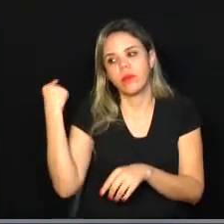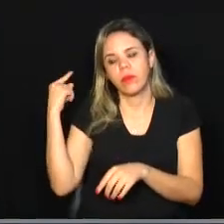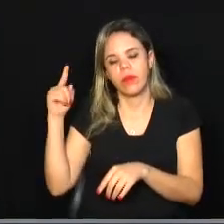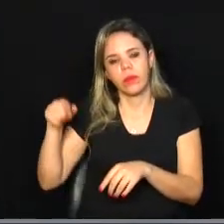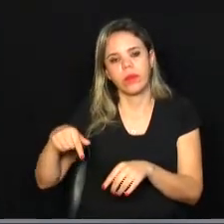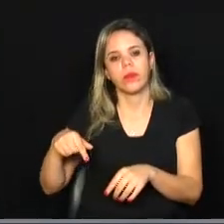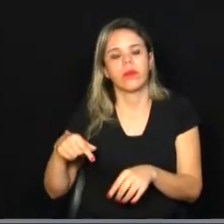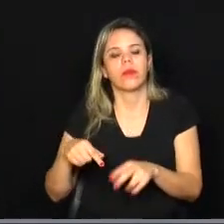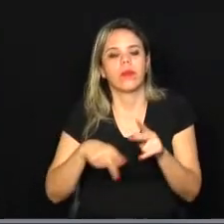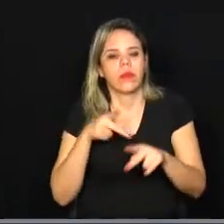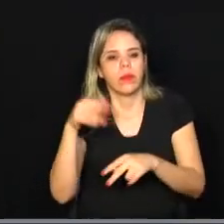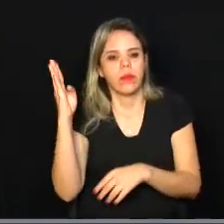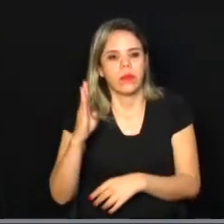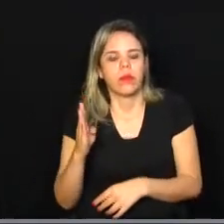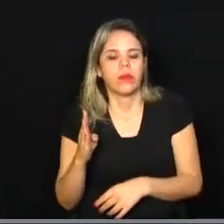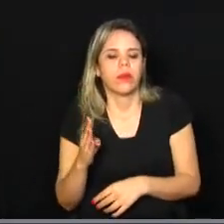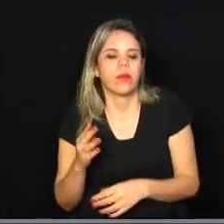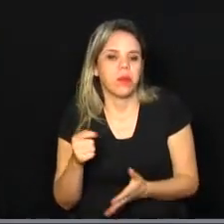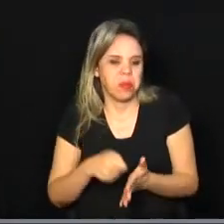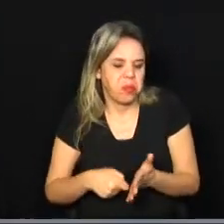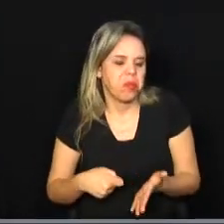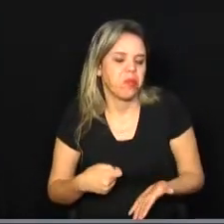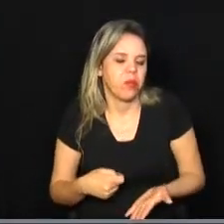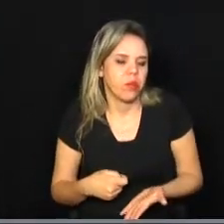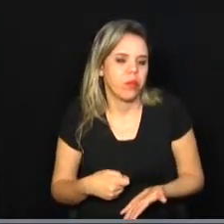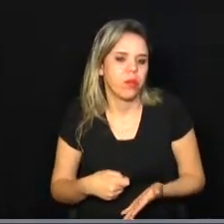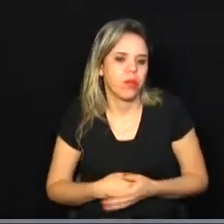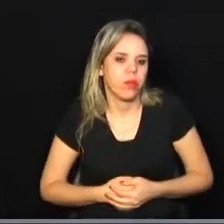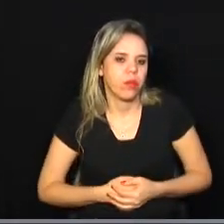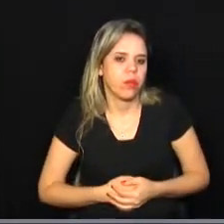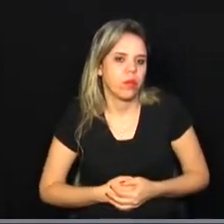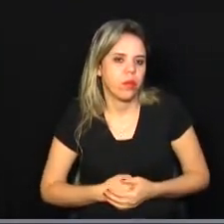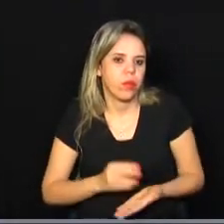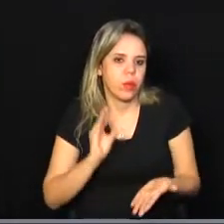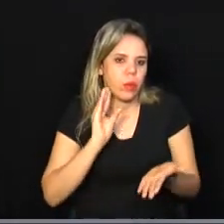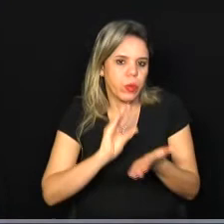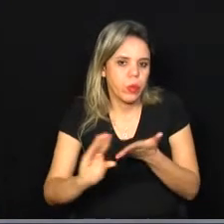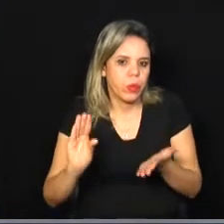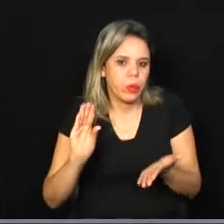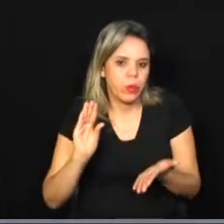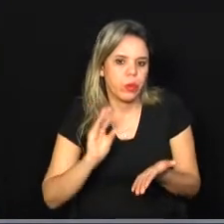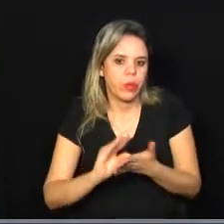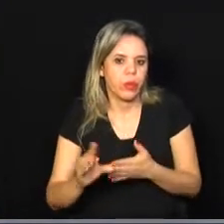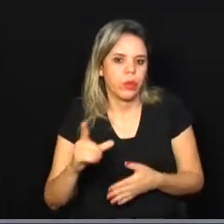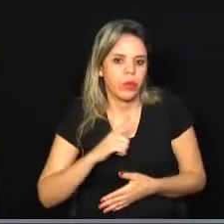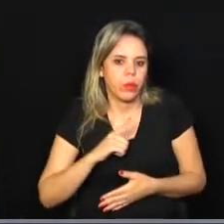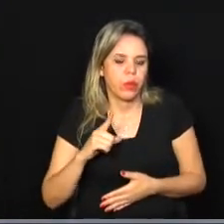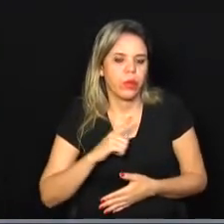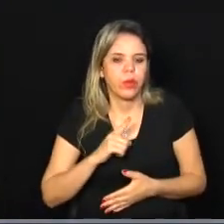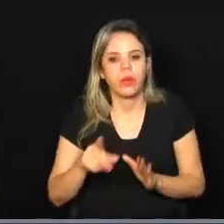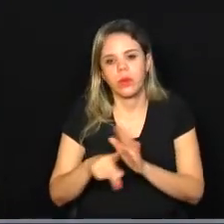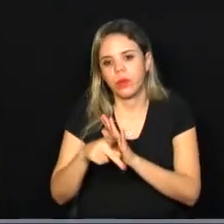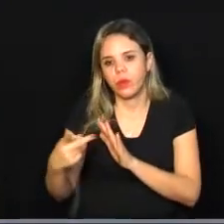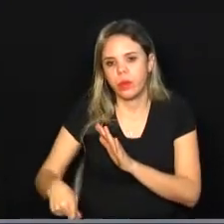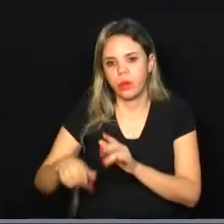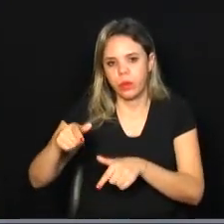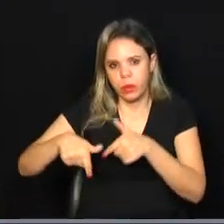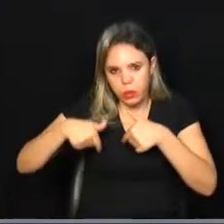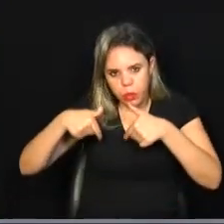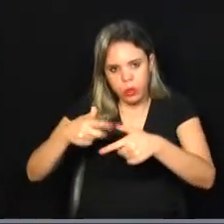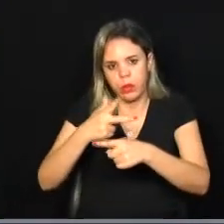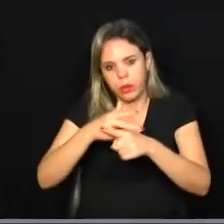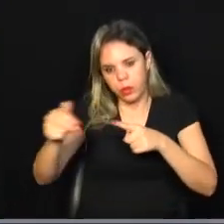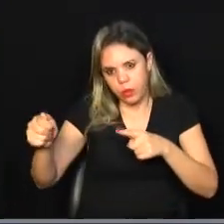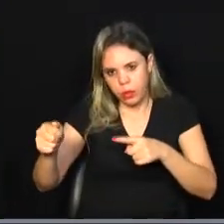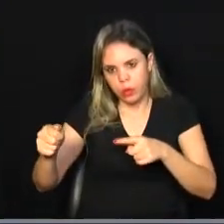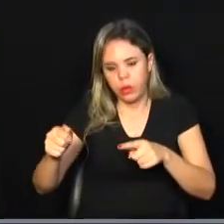representaram muito bem o Brasil. Uhum. Dado o investimento que existe neles, eles superaram